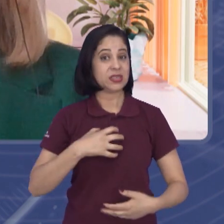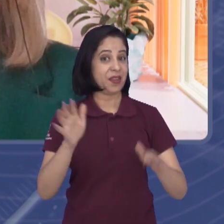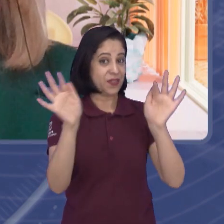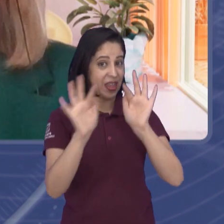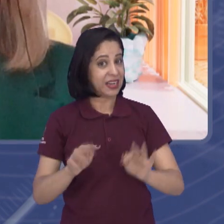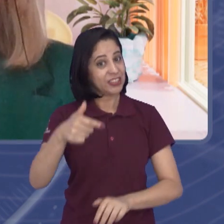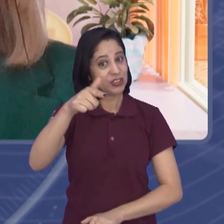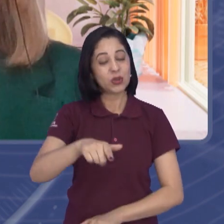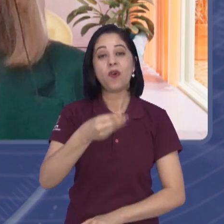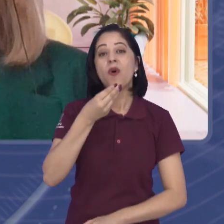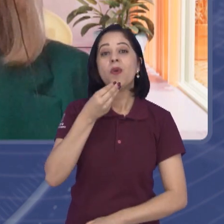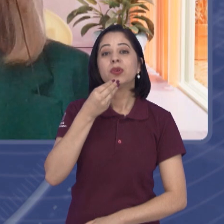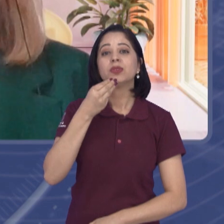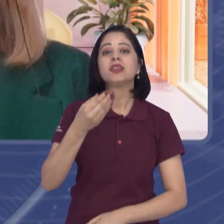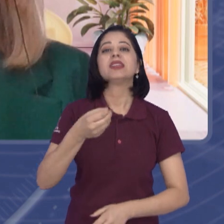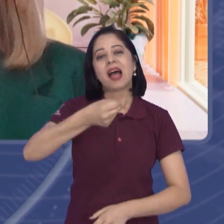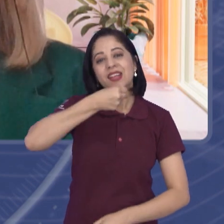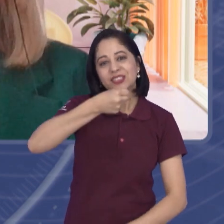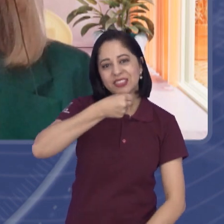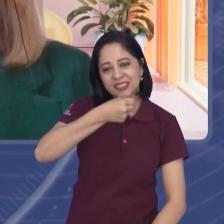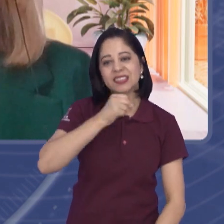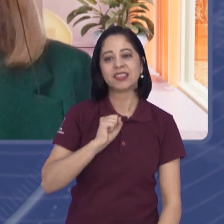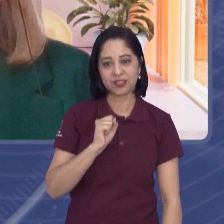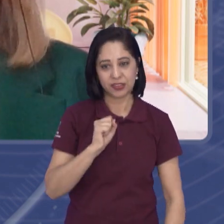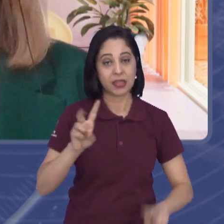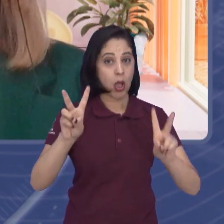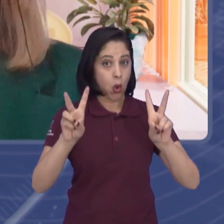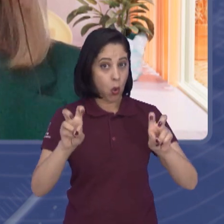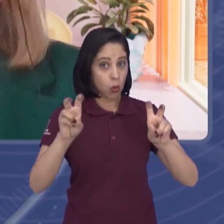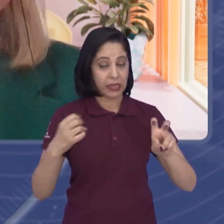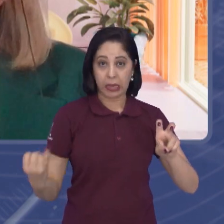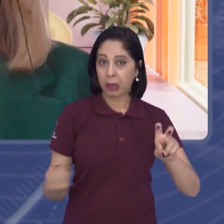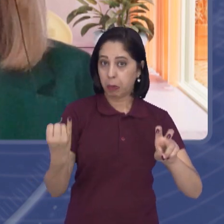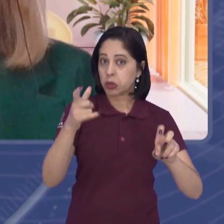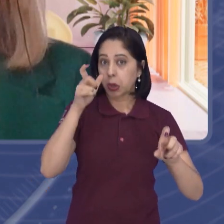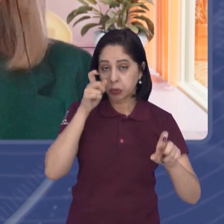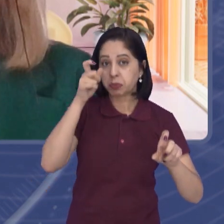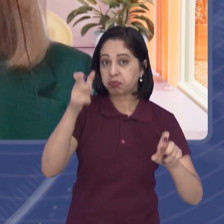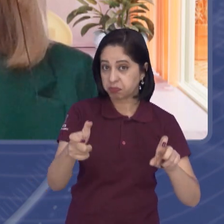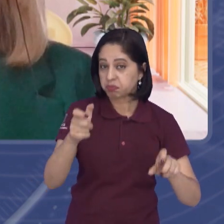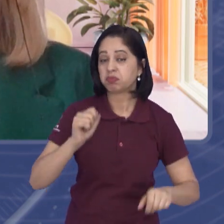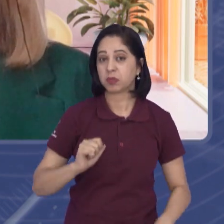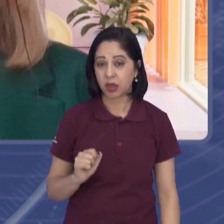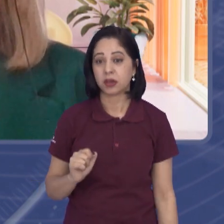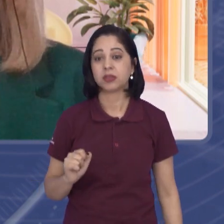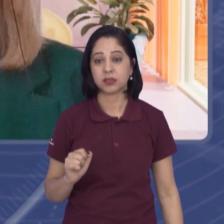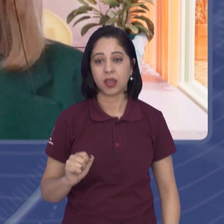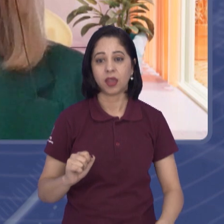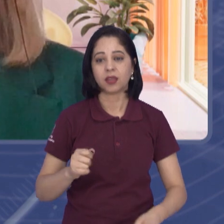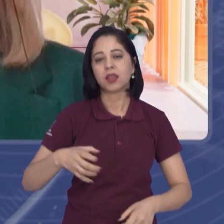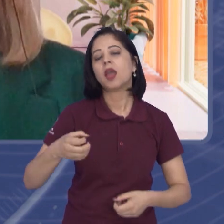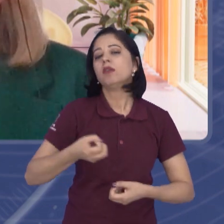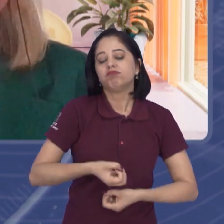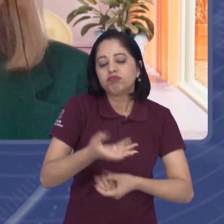por mais uma oportunidade de estar aqui com vocês, né? E principalmente nesse tema agora tão interessante, importante, né? De levar conhecimento e